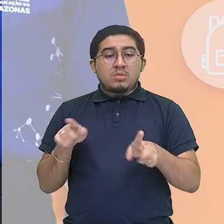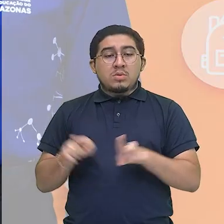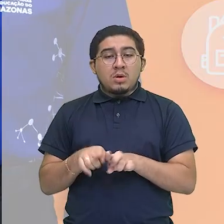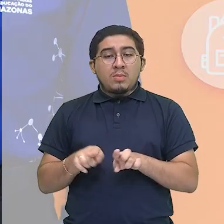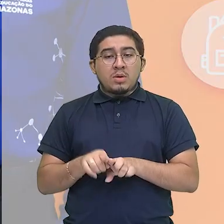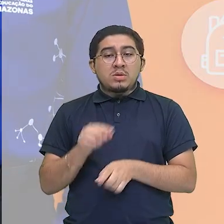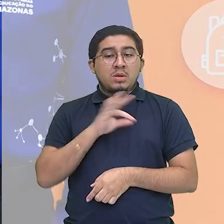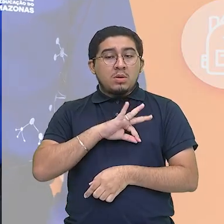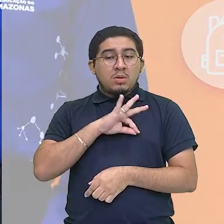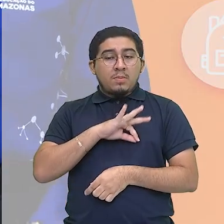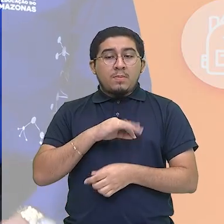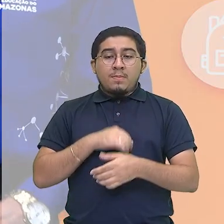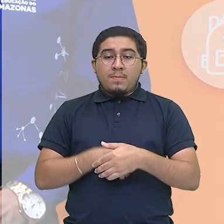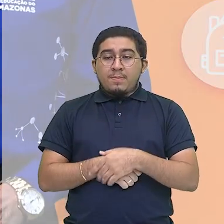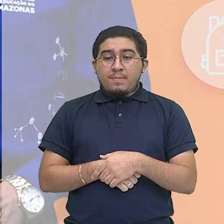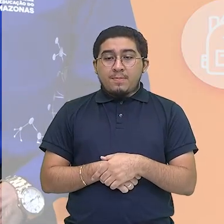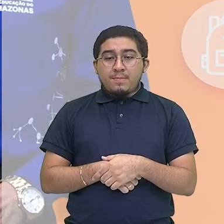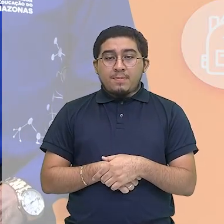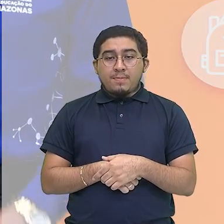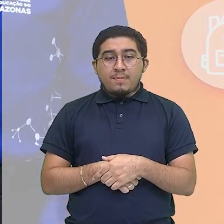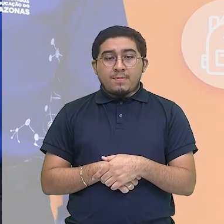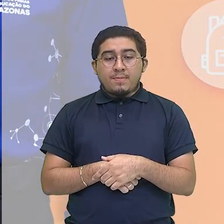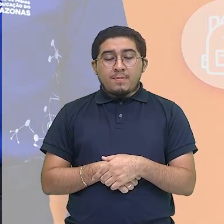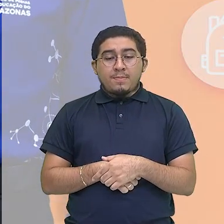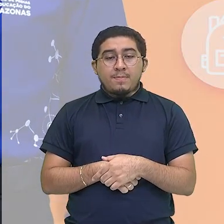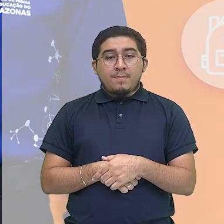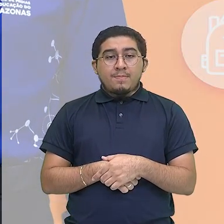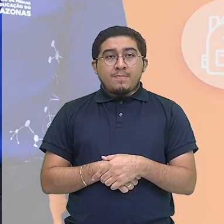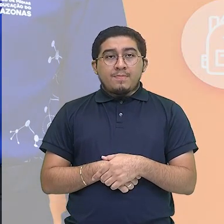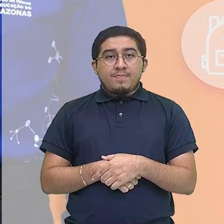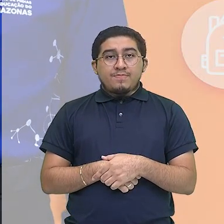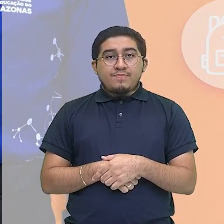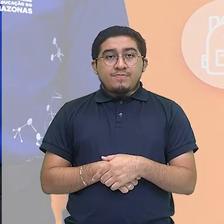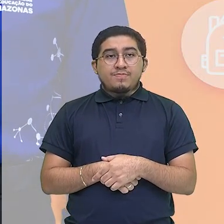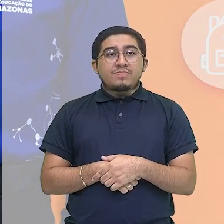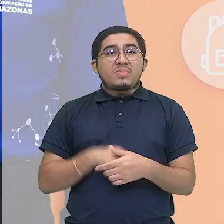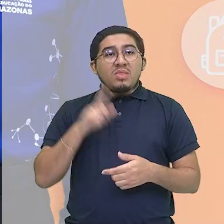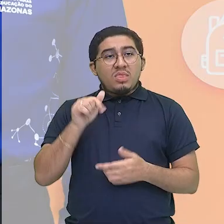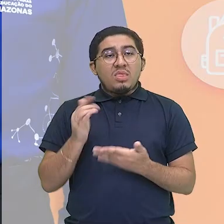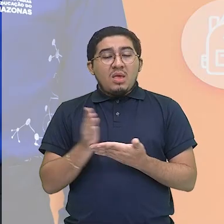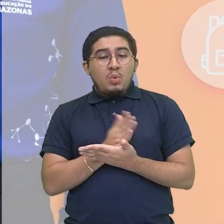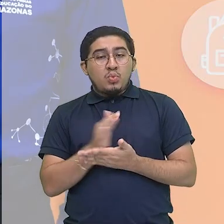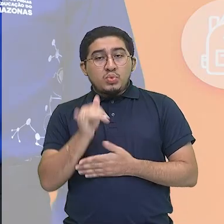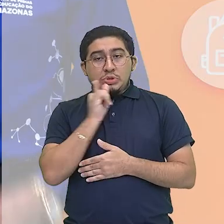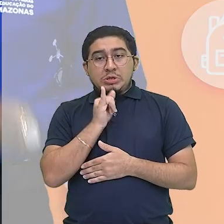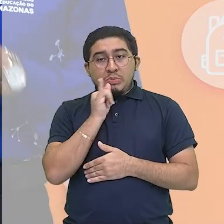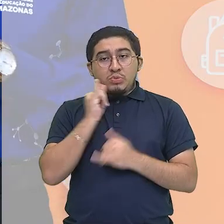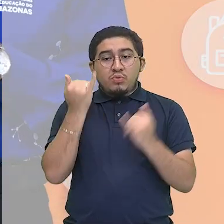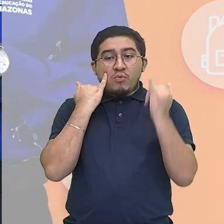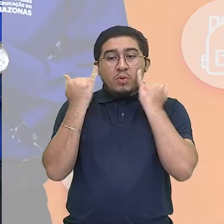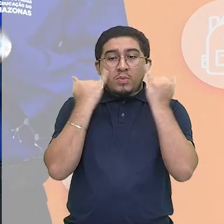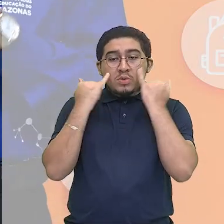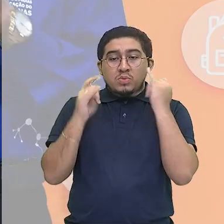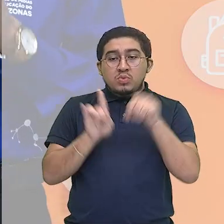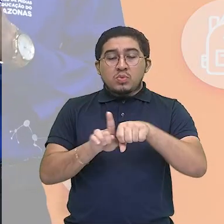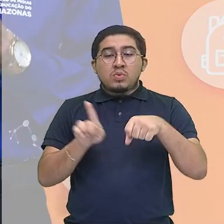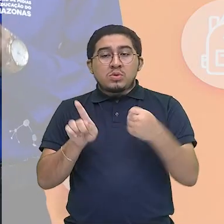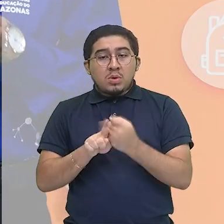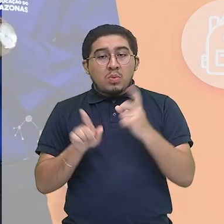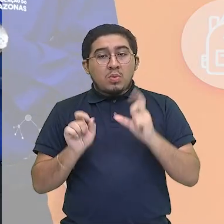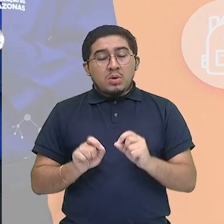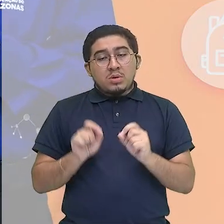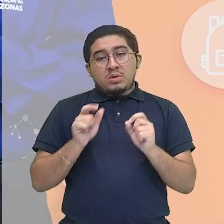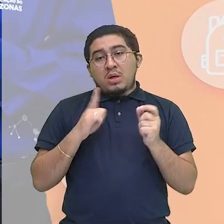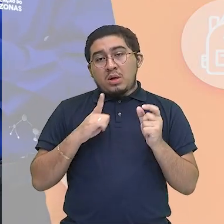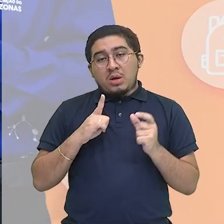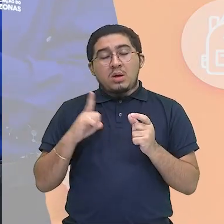e renda. Aqui são apenas alguns exemplos de dados sociais de forma bruta